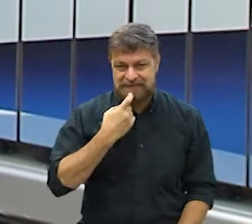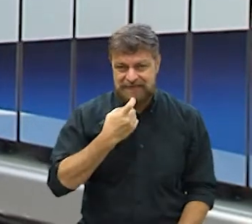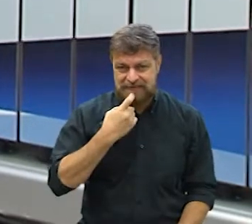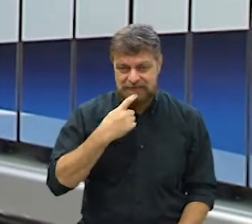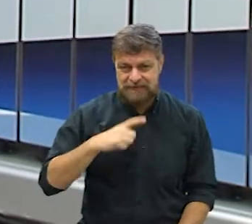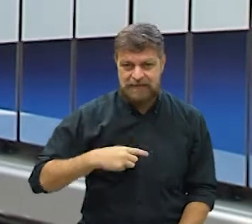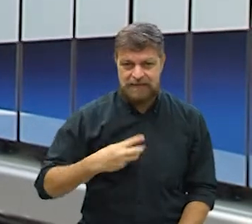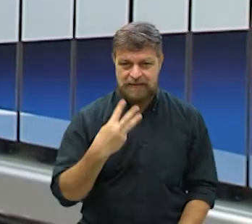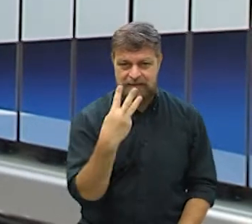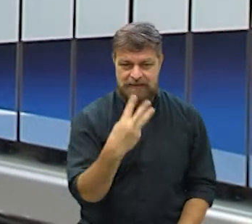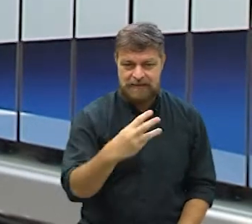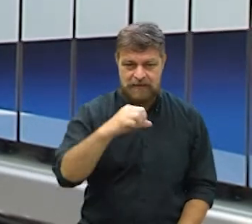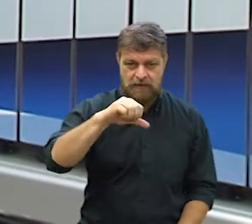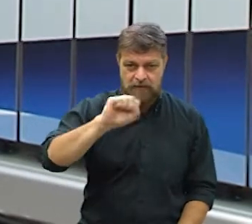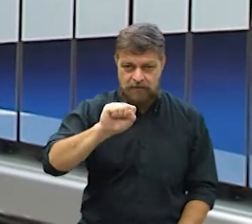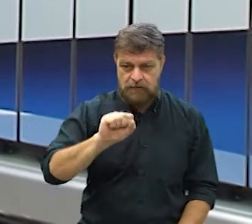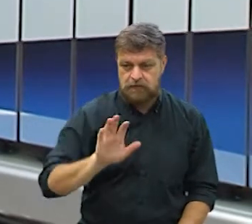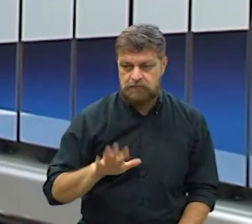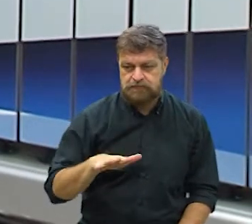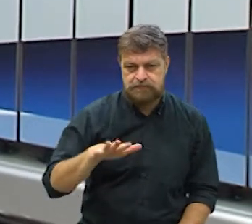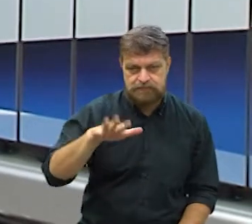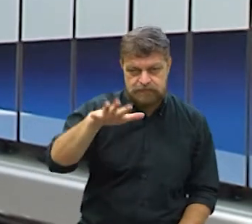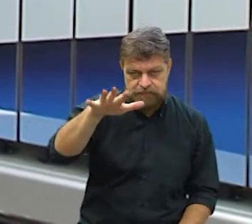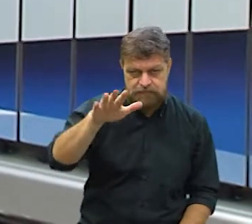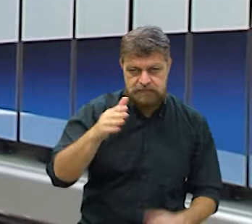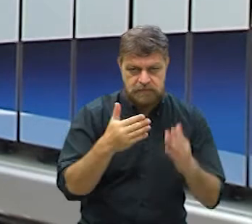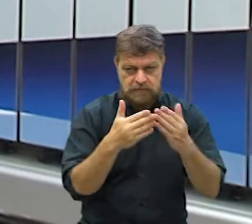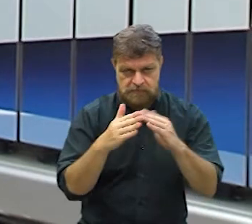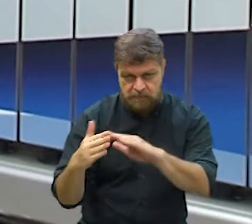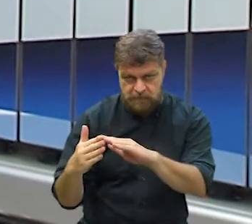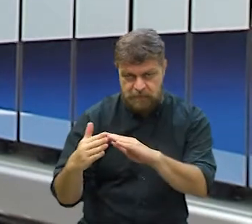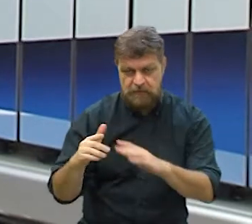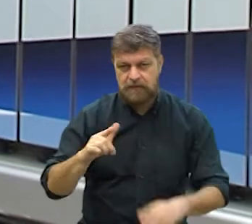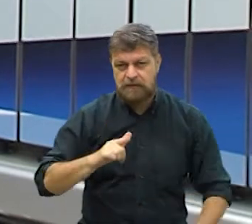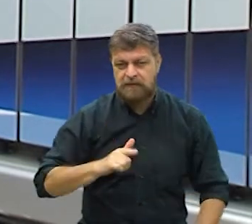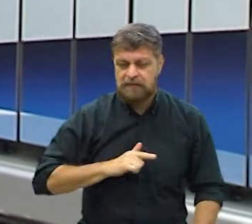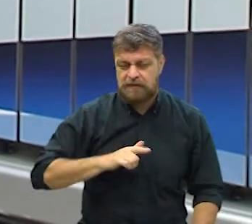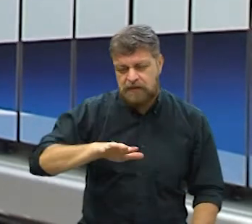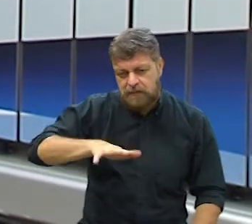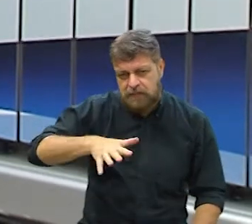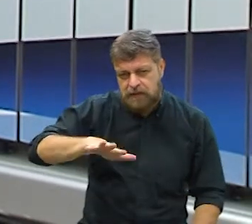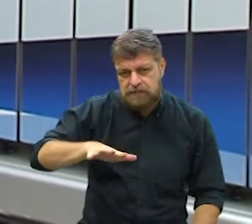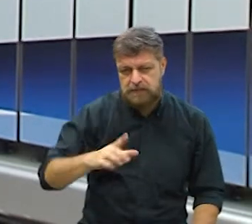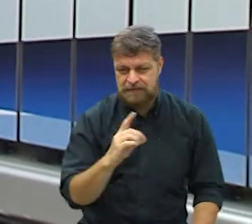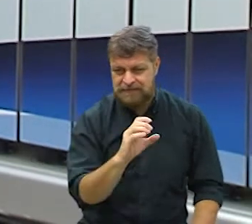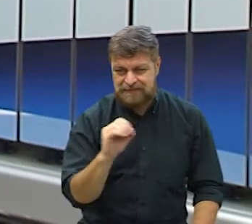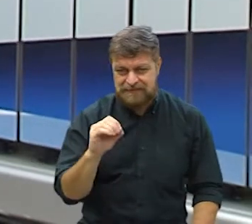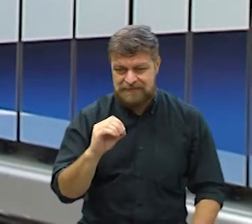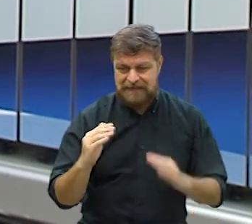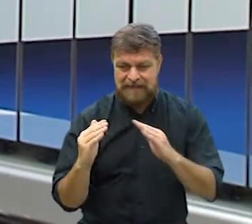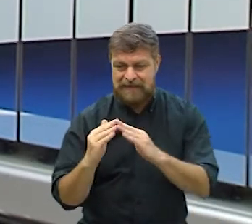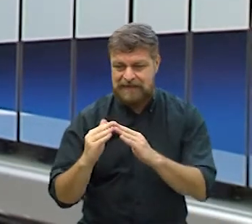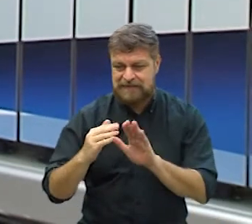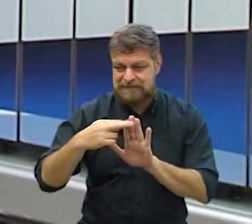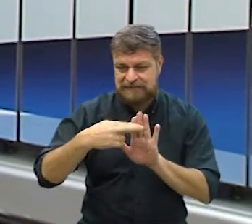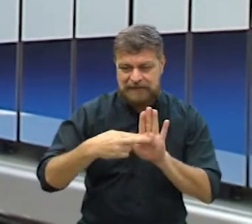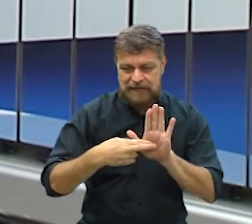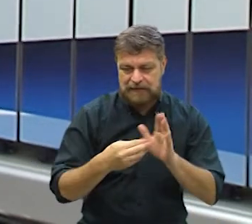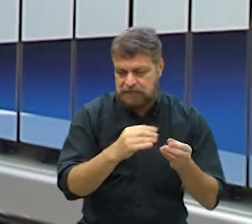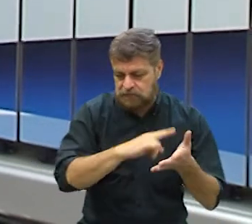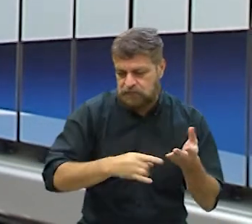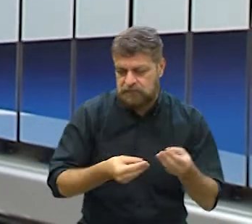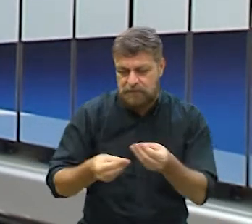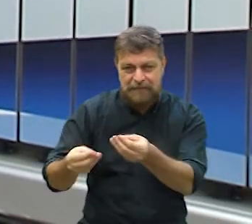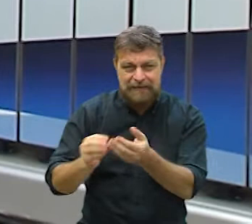temos 398 núcleos urbanos informais, aproximadamente 100 imóveis